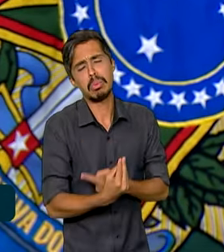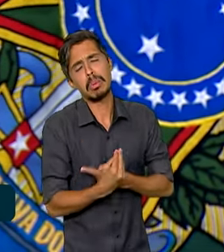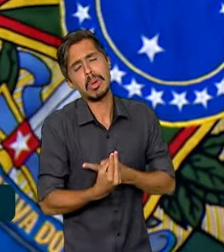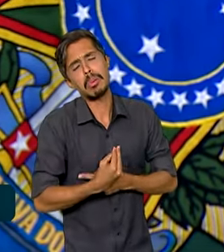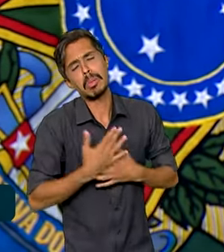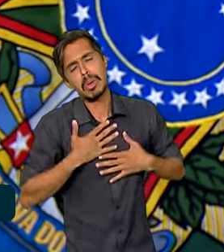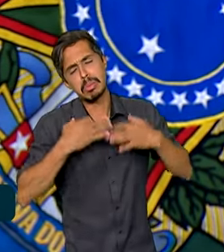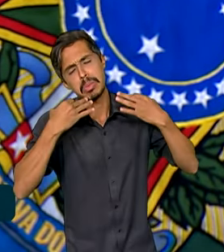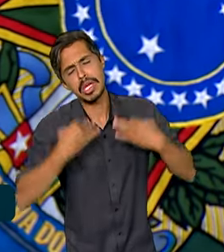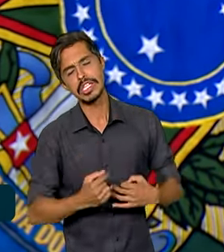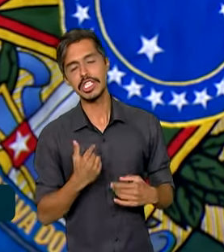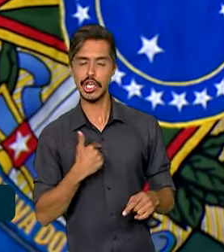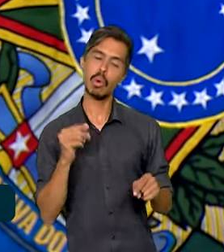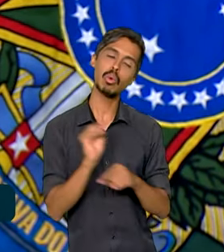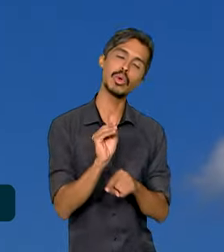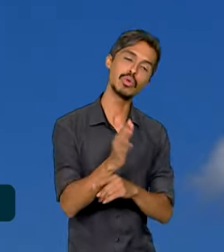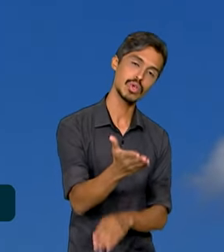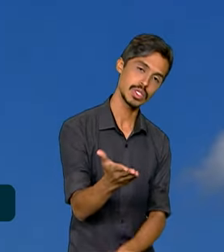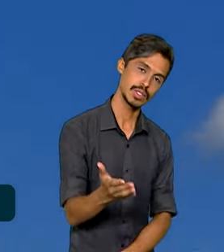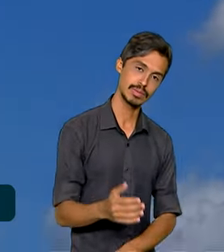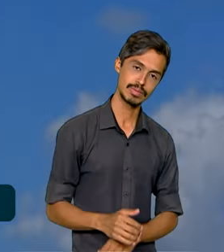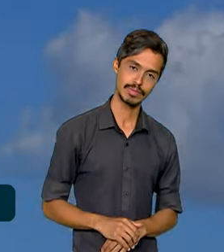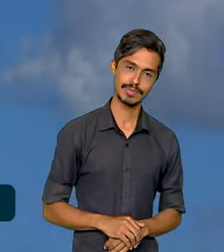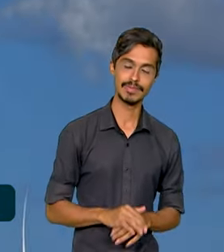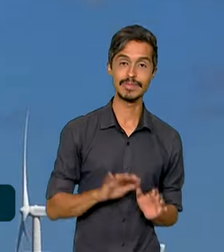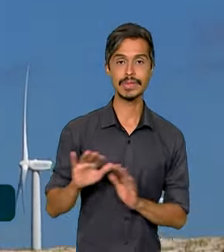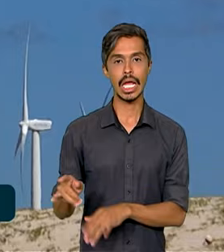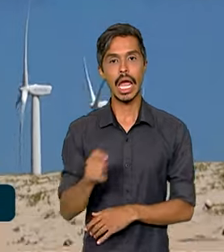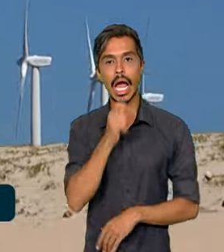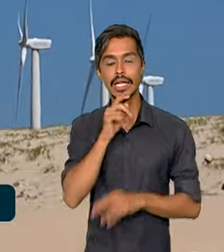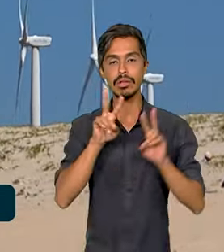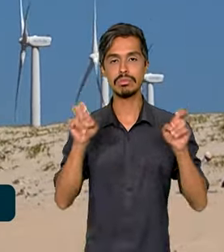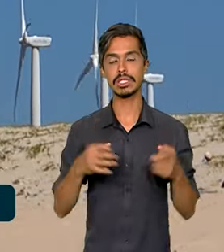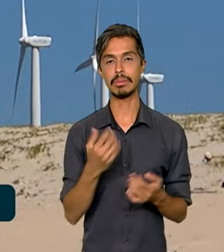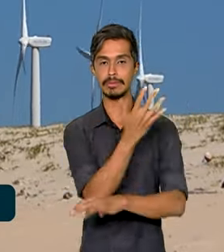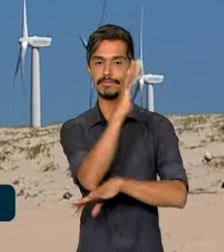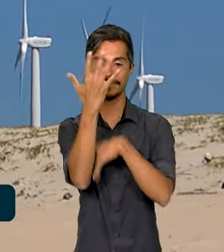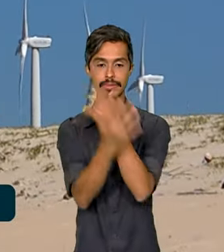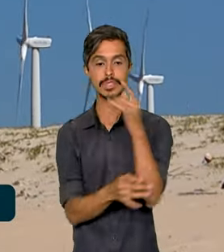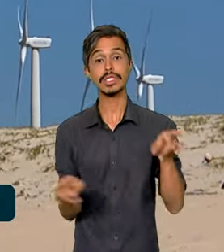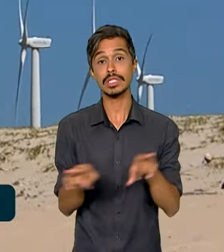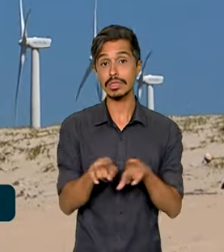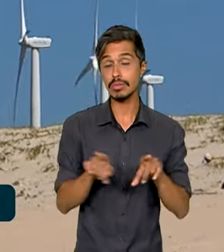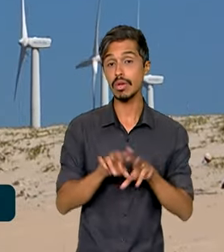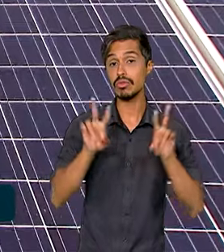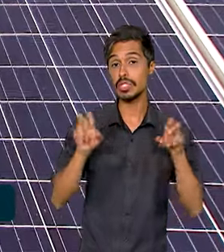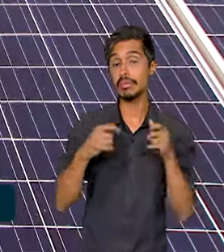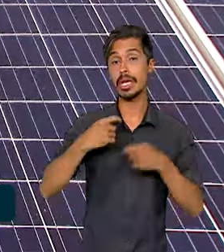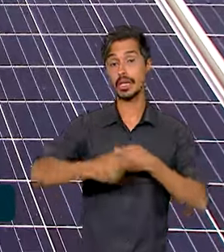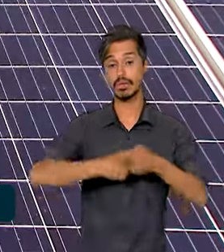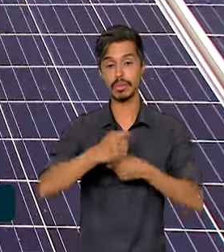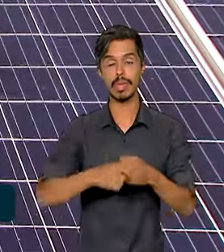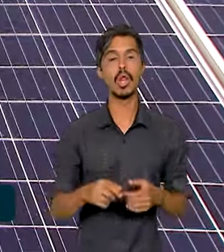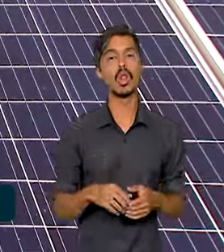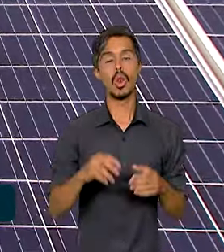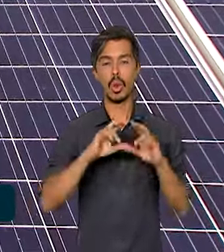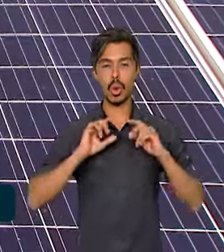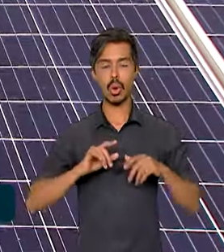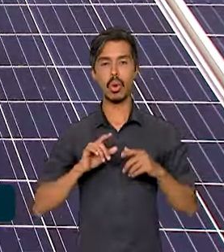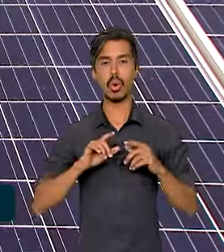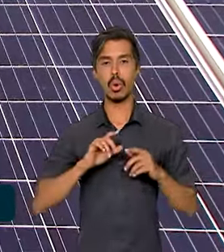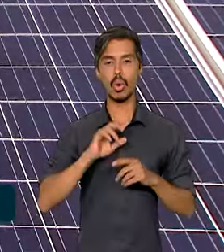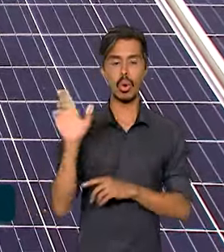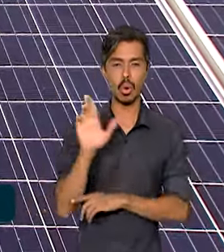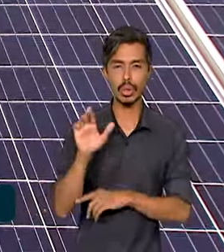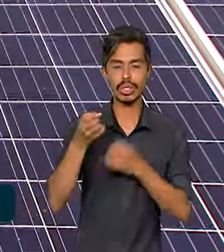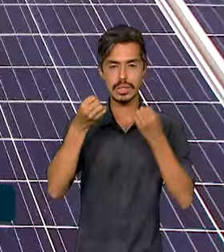que eu vou cuidar de vocês ainda no tema meio ambiente mas também sobre economia Lula destacou o papel